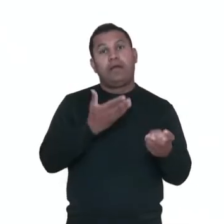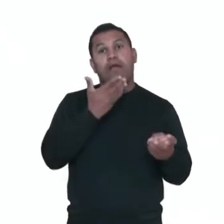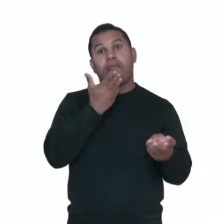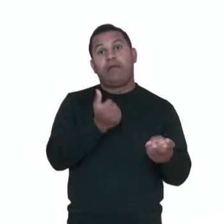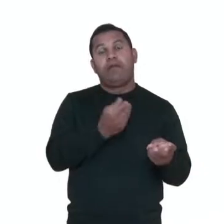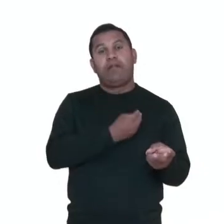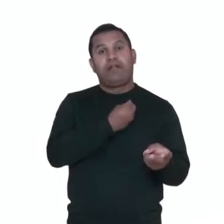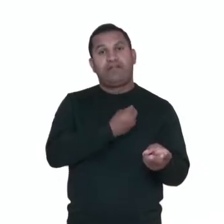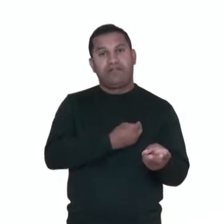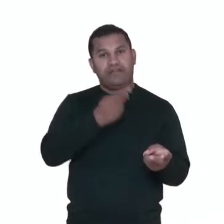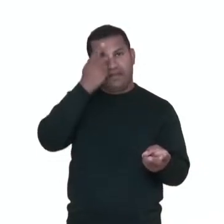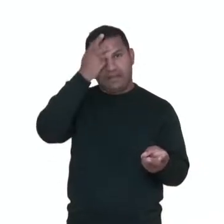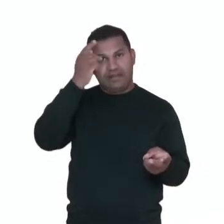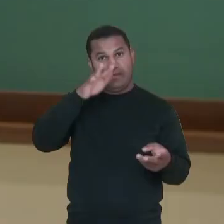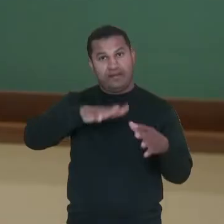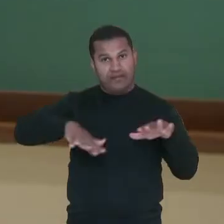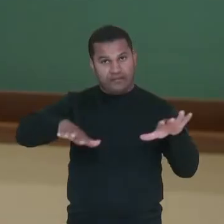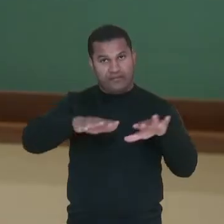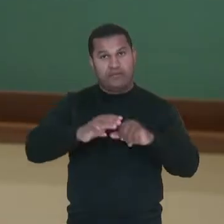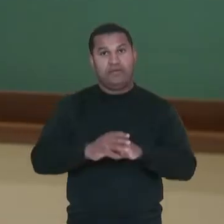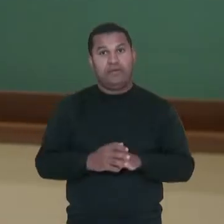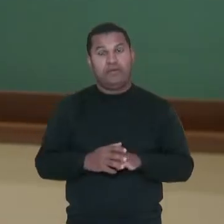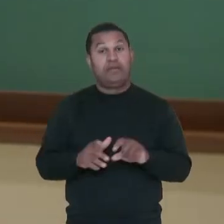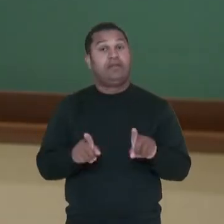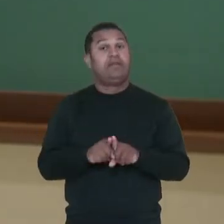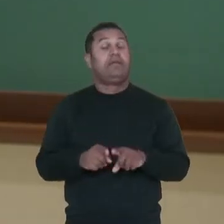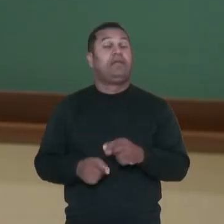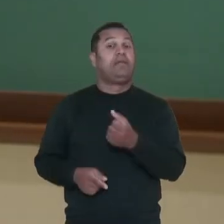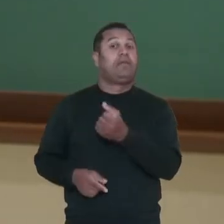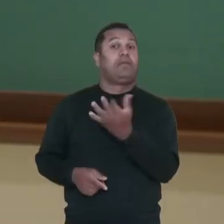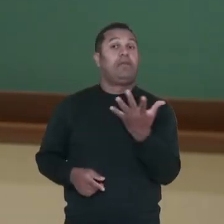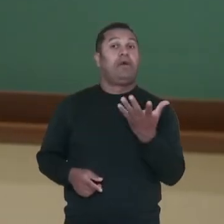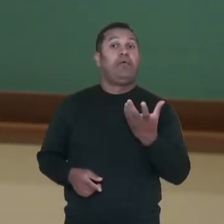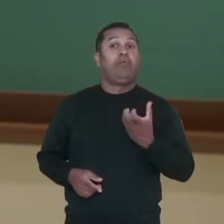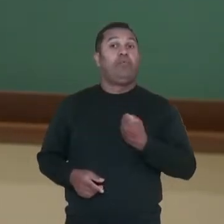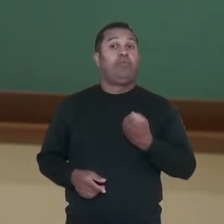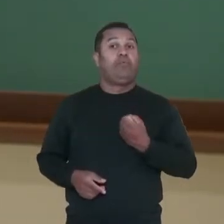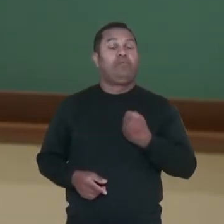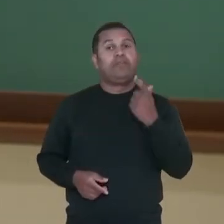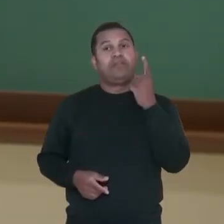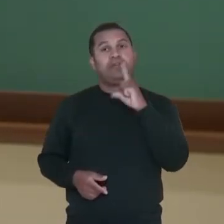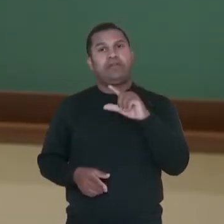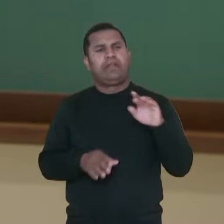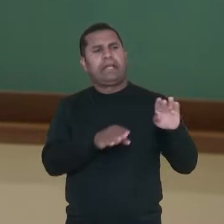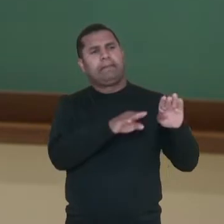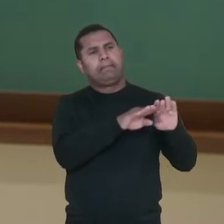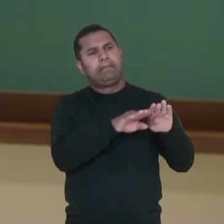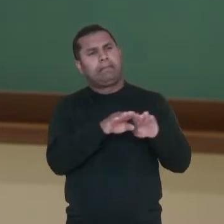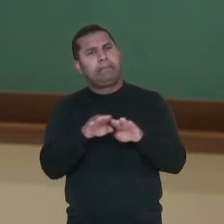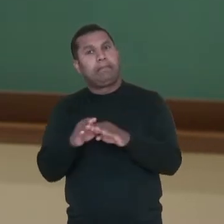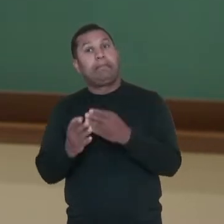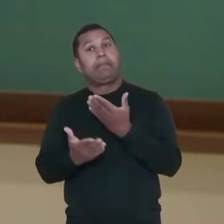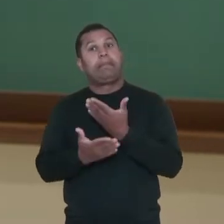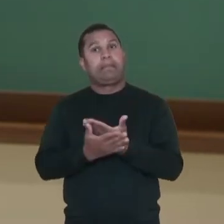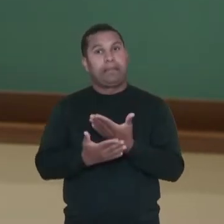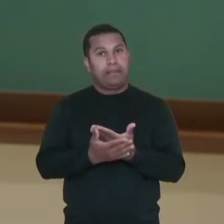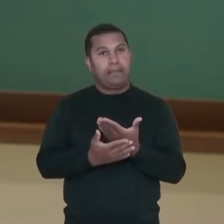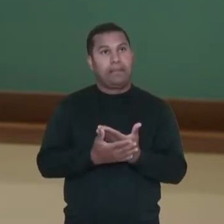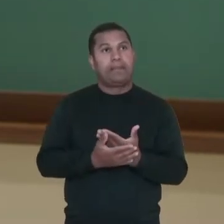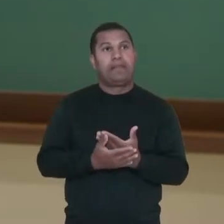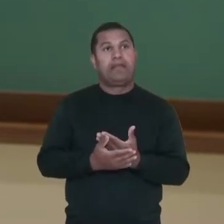também quais os dados necessários para essa análise? Nós vamos ver que tem ferramentas para isso, ok? Que a gente chama de